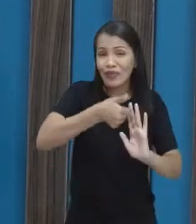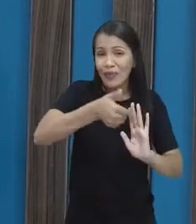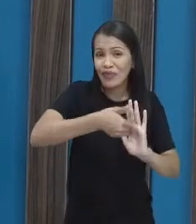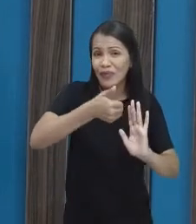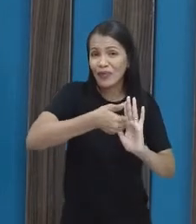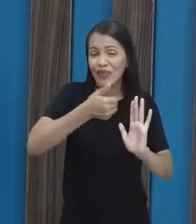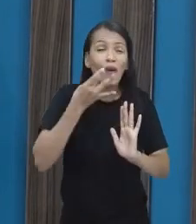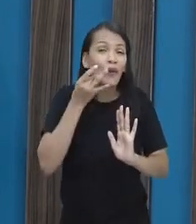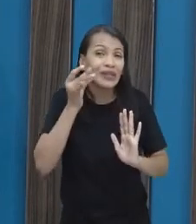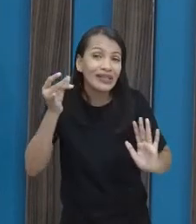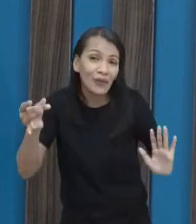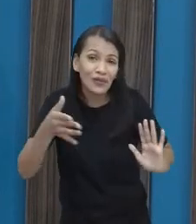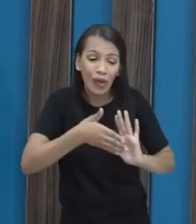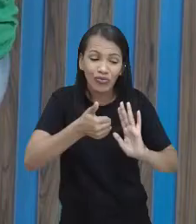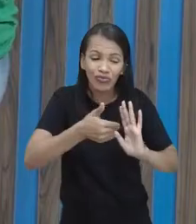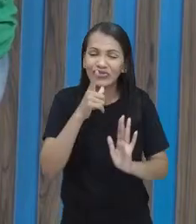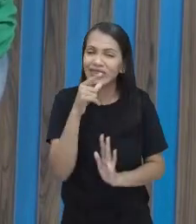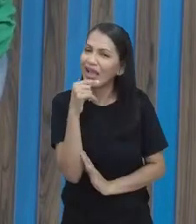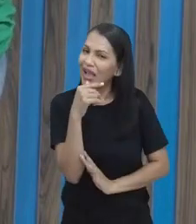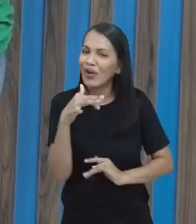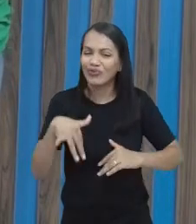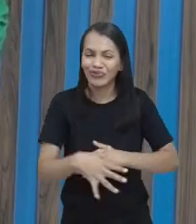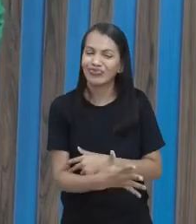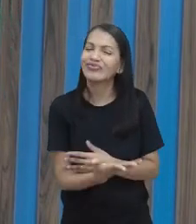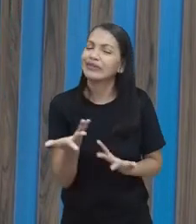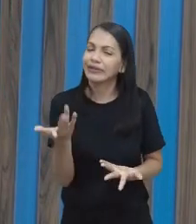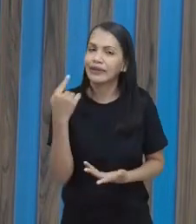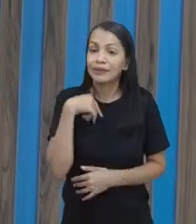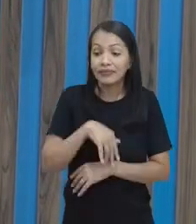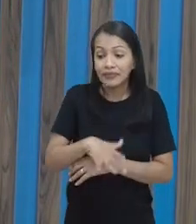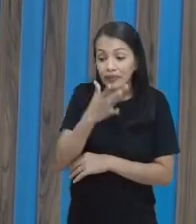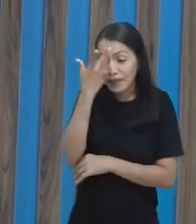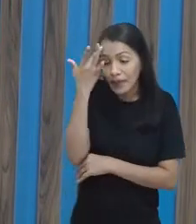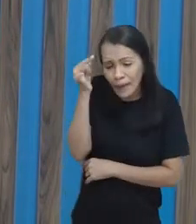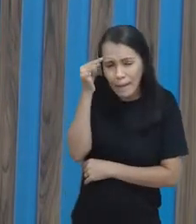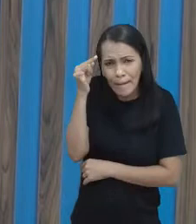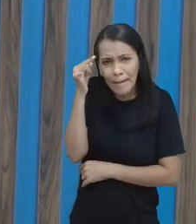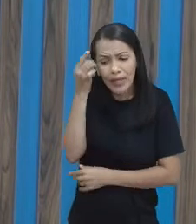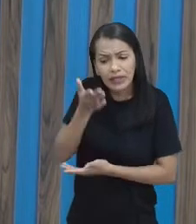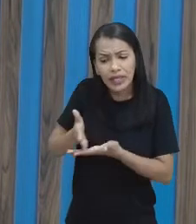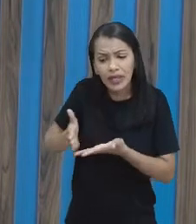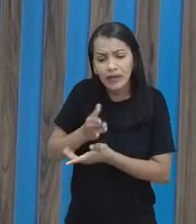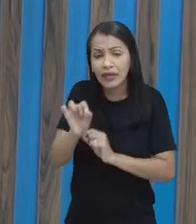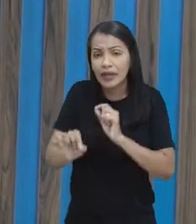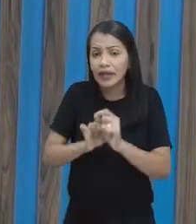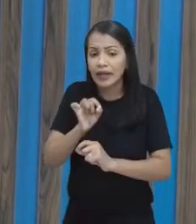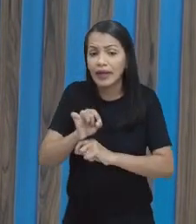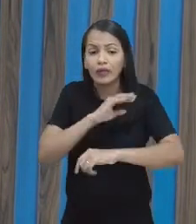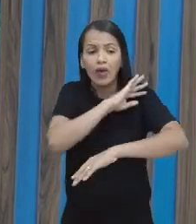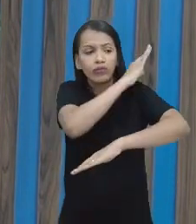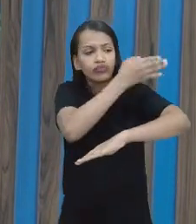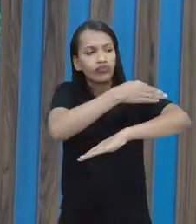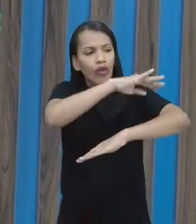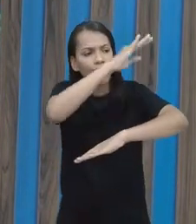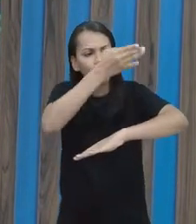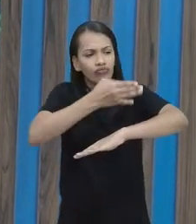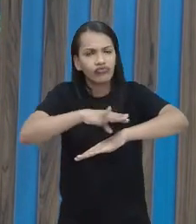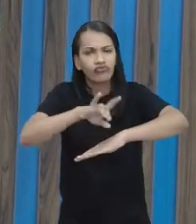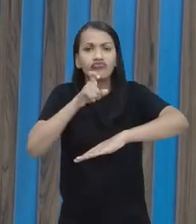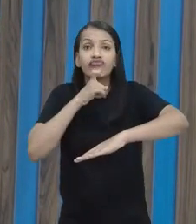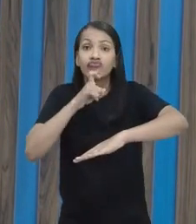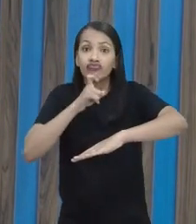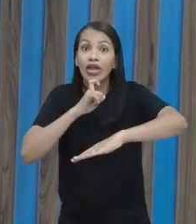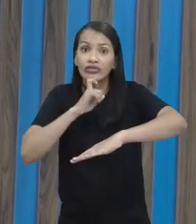condições de pagar. Exatamente. Que o pessoal pensa às vezes, né, nessa questão das calotas polares